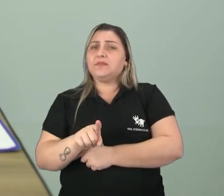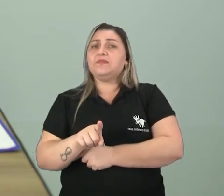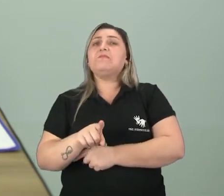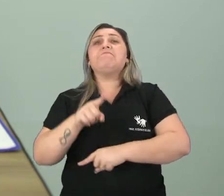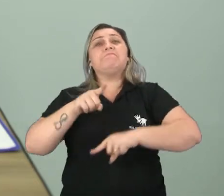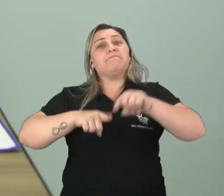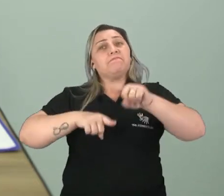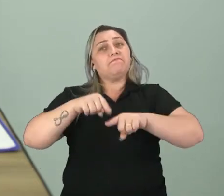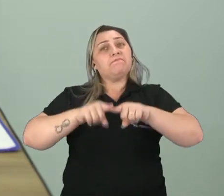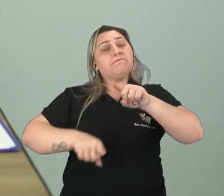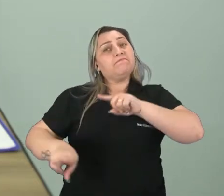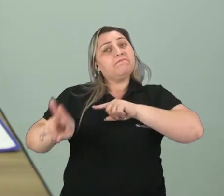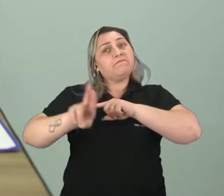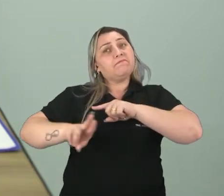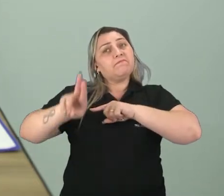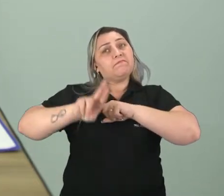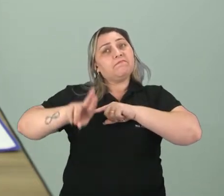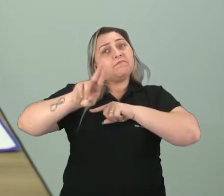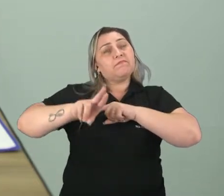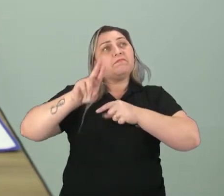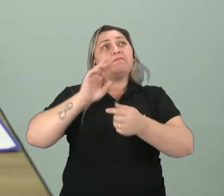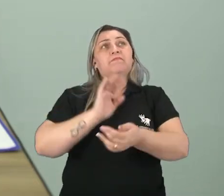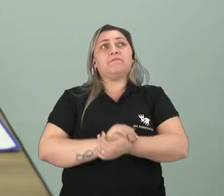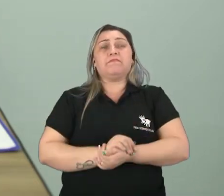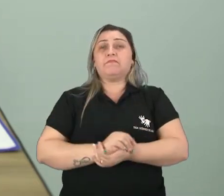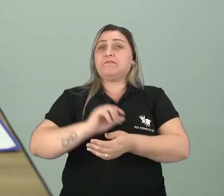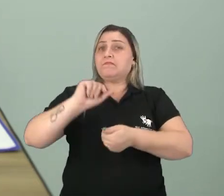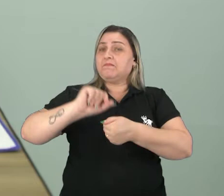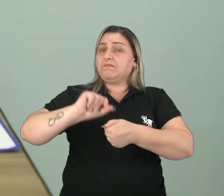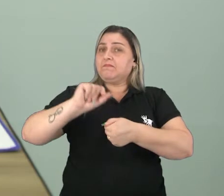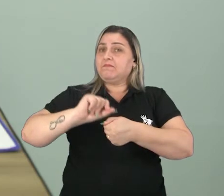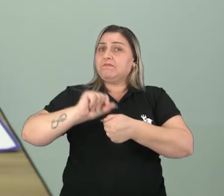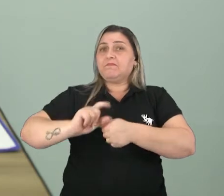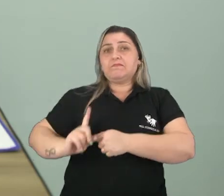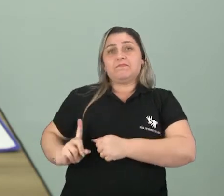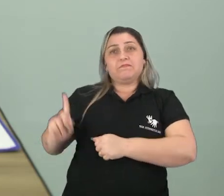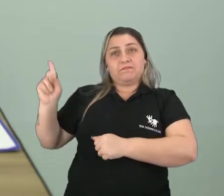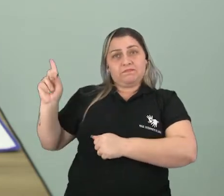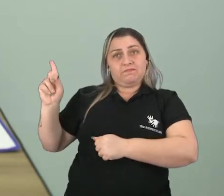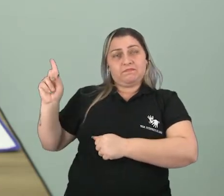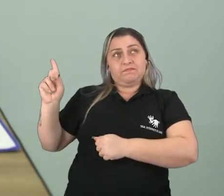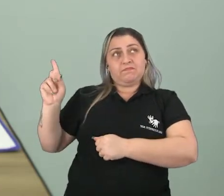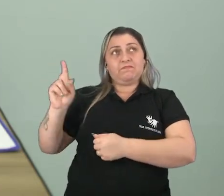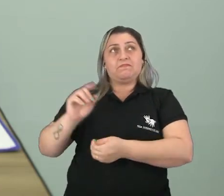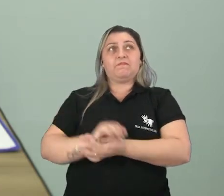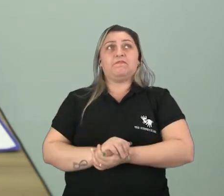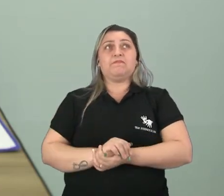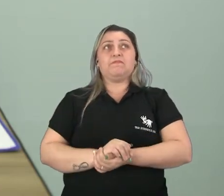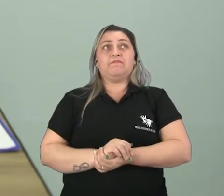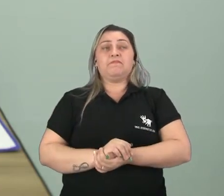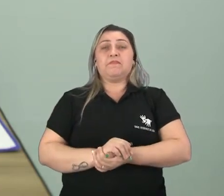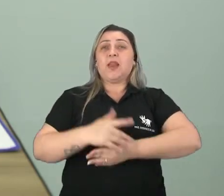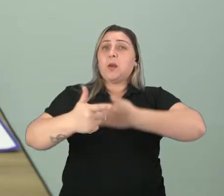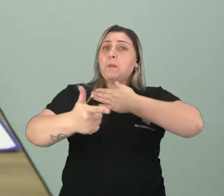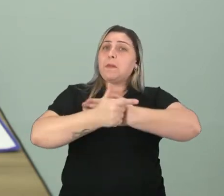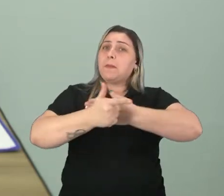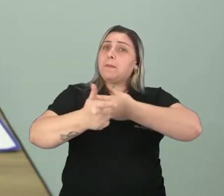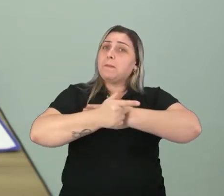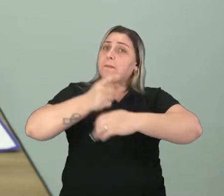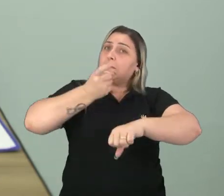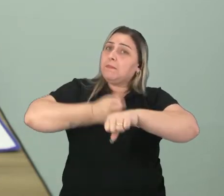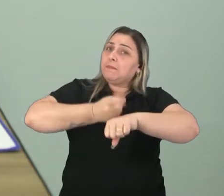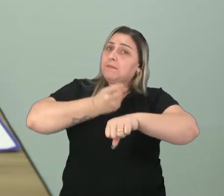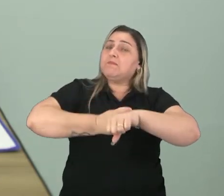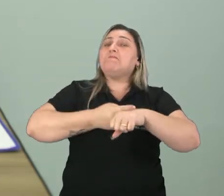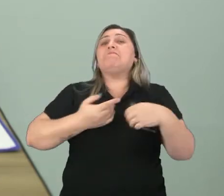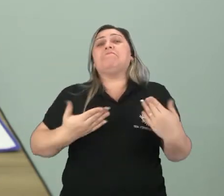o material utilizado na fabricação para fabricação desta caixa é o papel